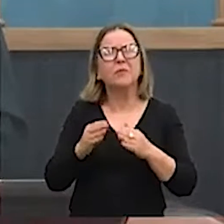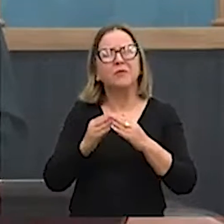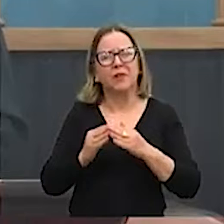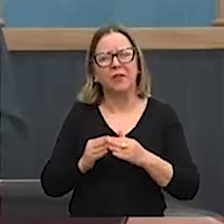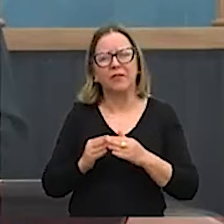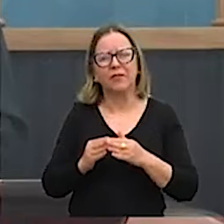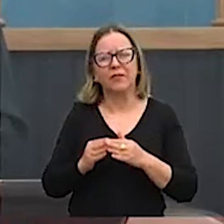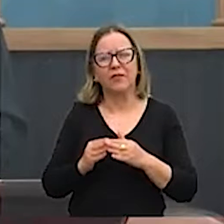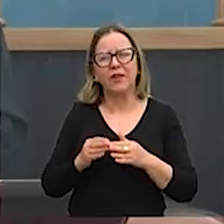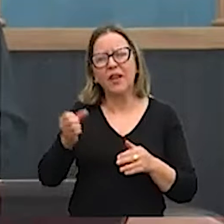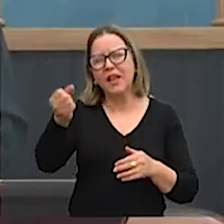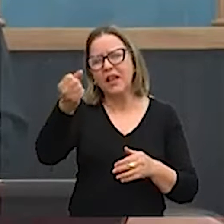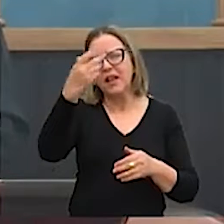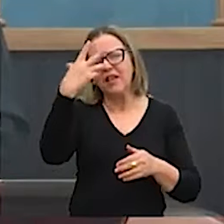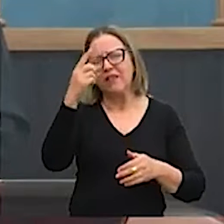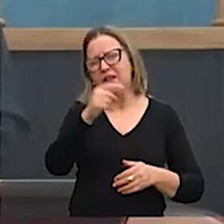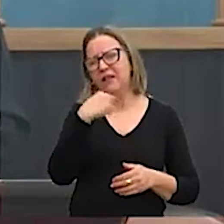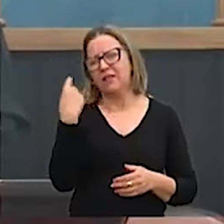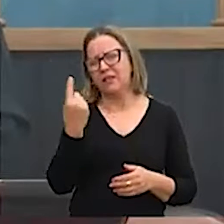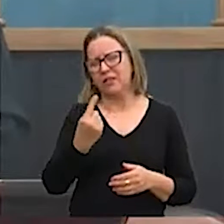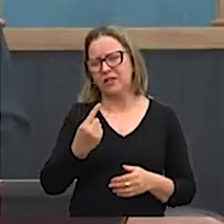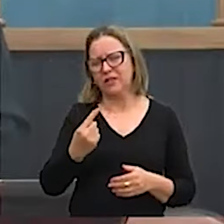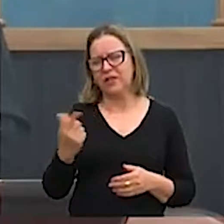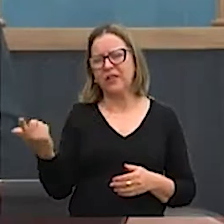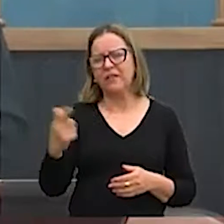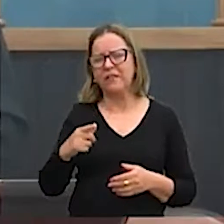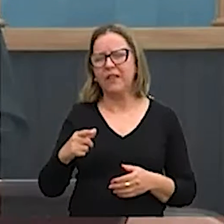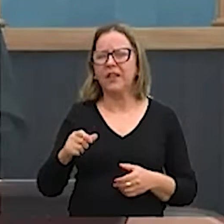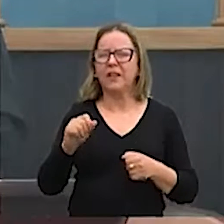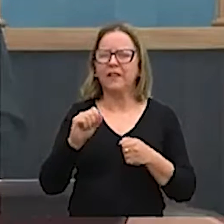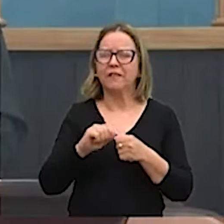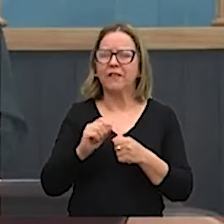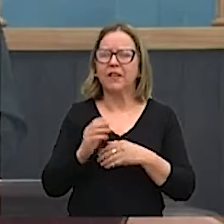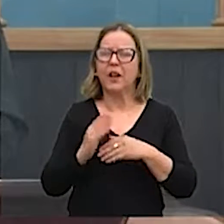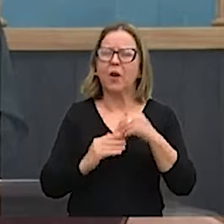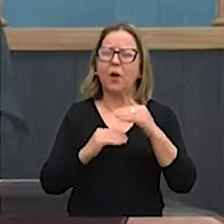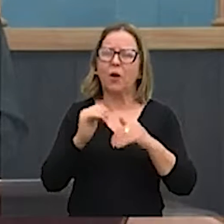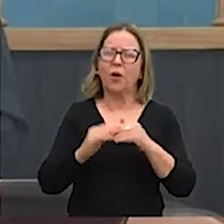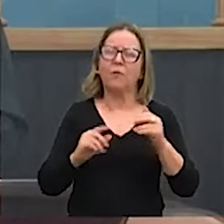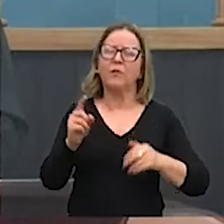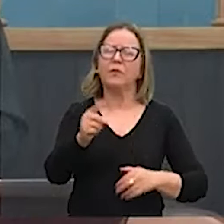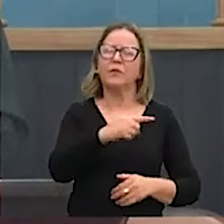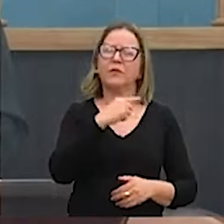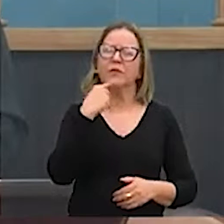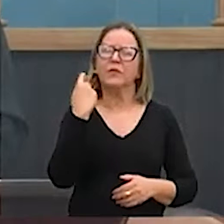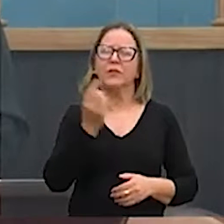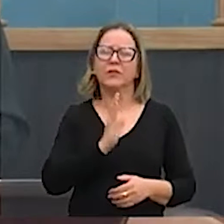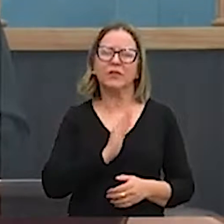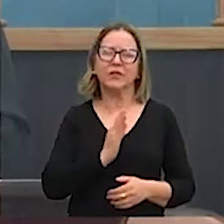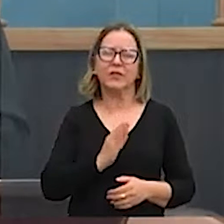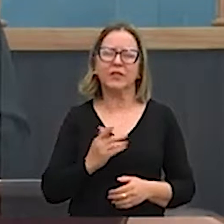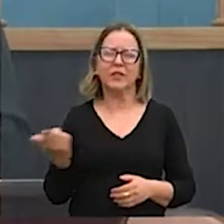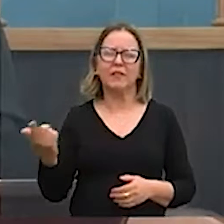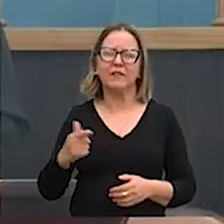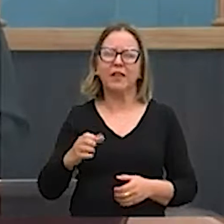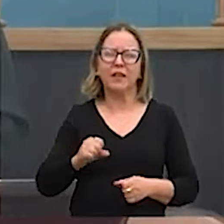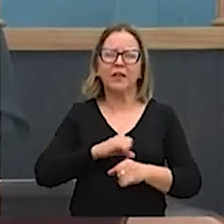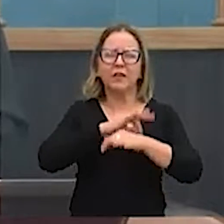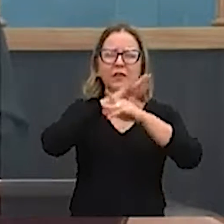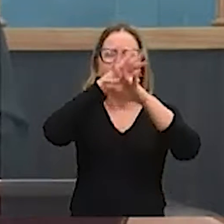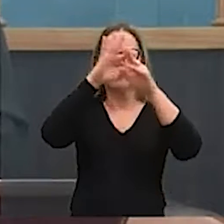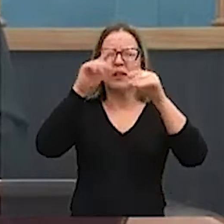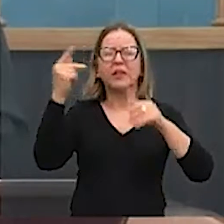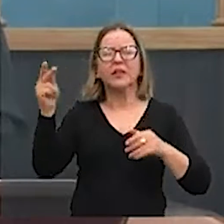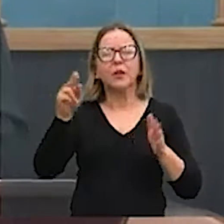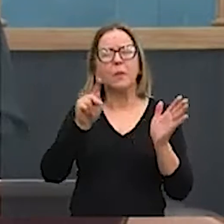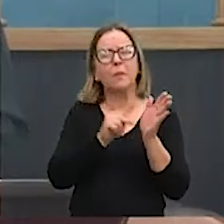conosco, vem operar em nossos corações, vem glorificar o teu próprio nome,